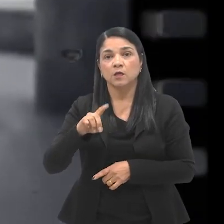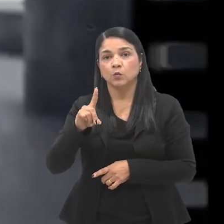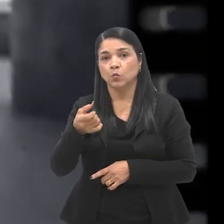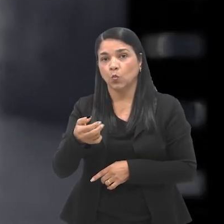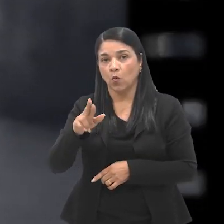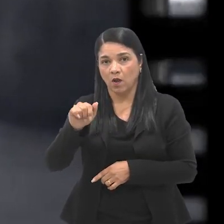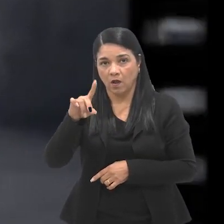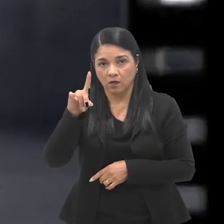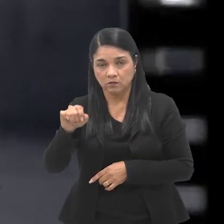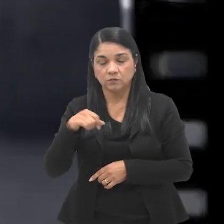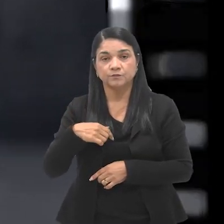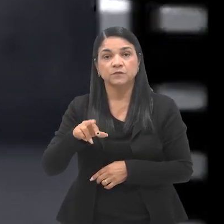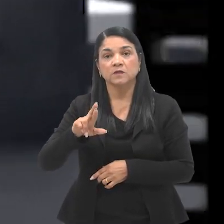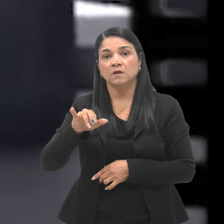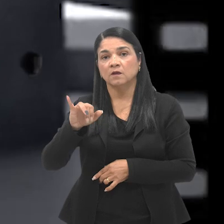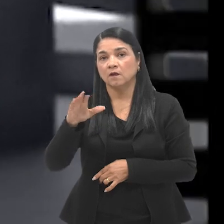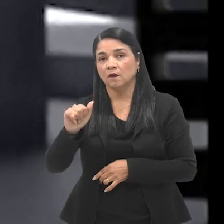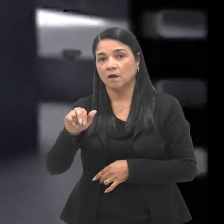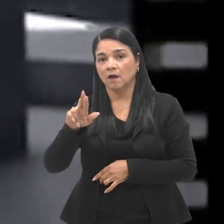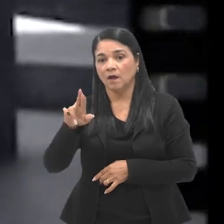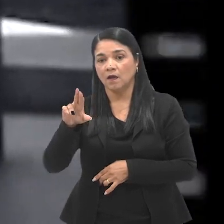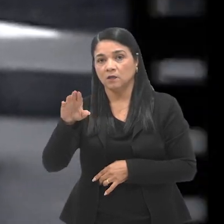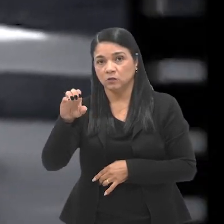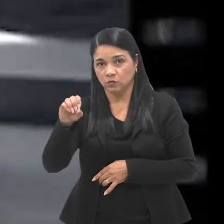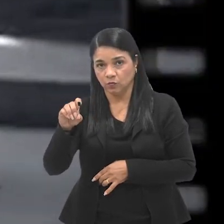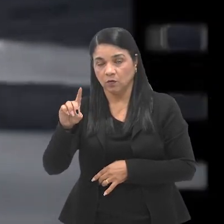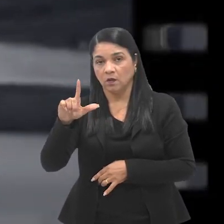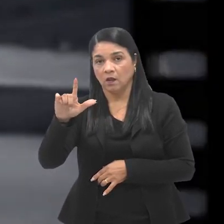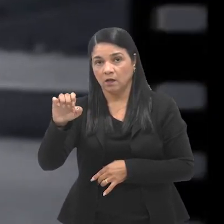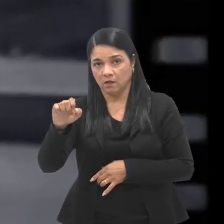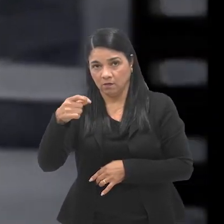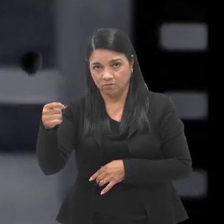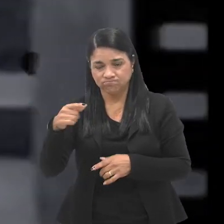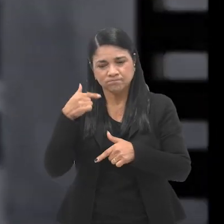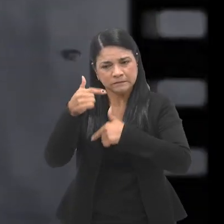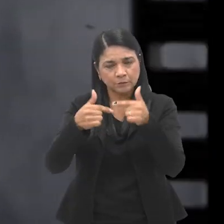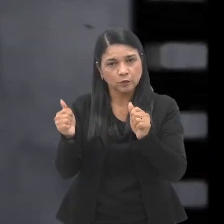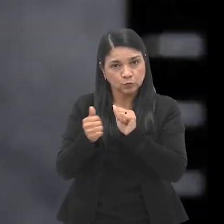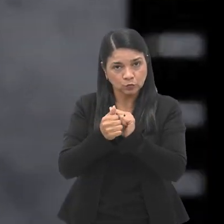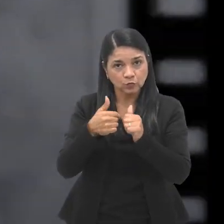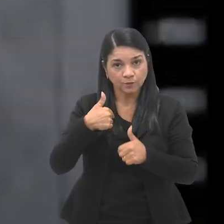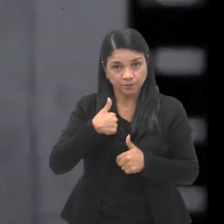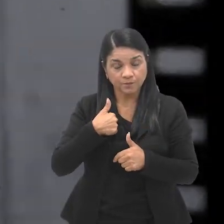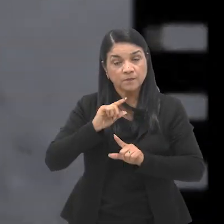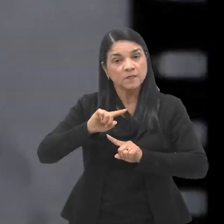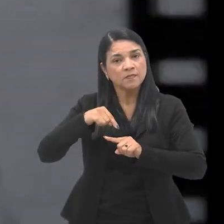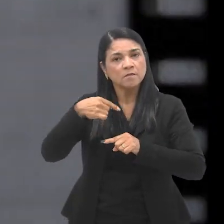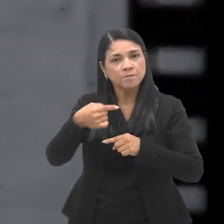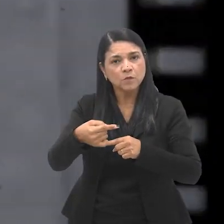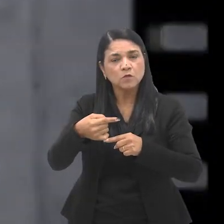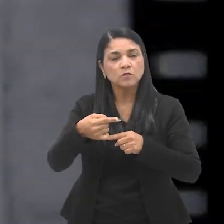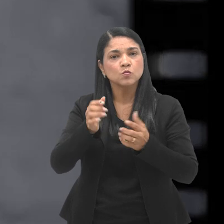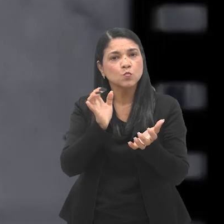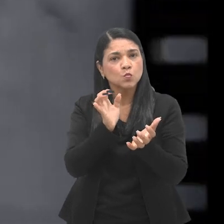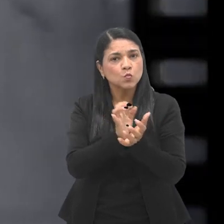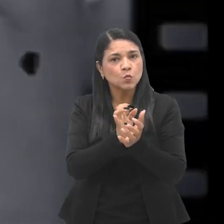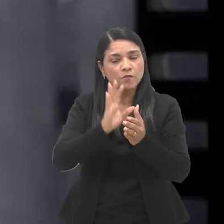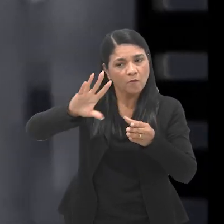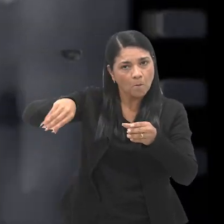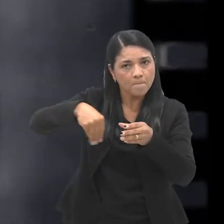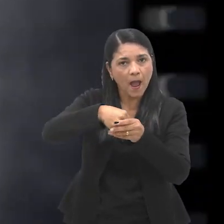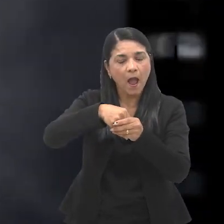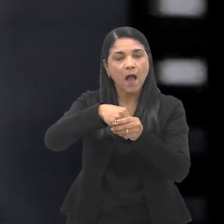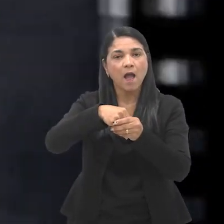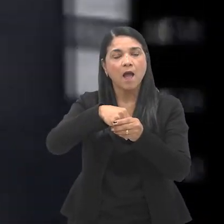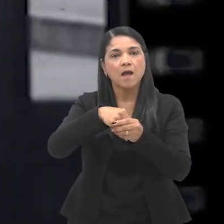Afonso Eduardo Rede e Carlos Leão para trabalharem comigo. E depois, esse